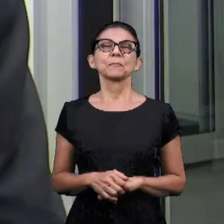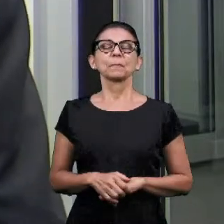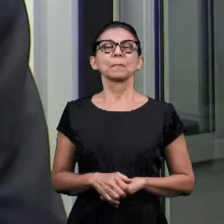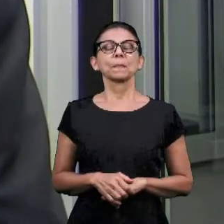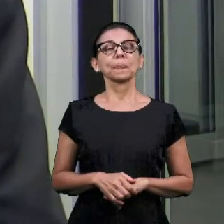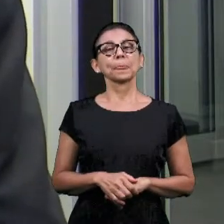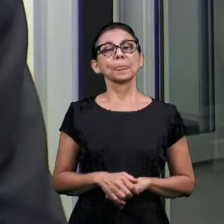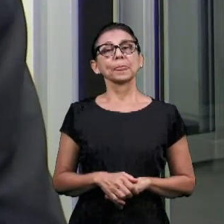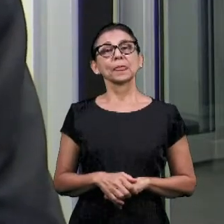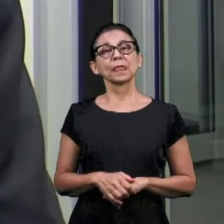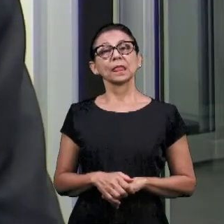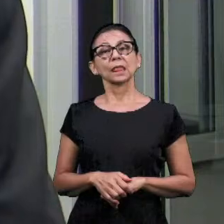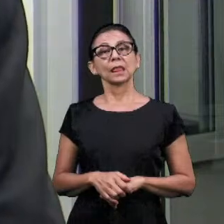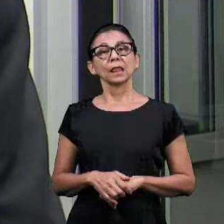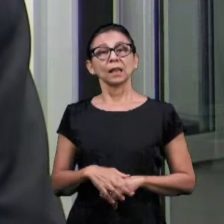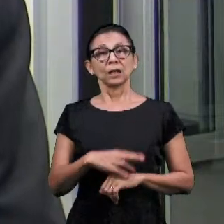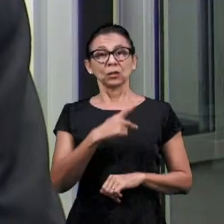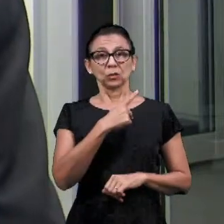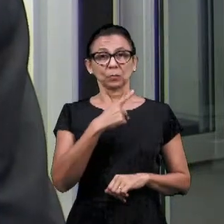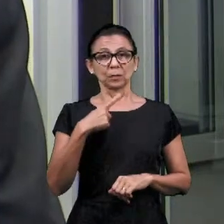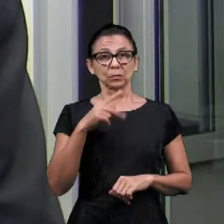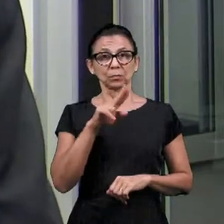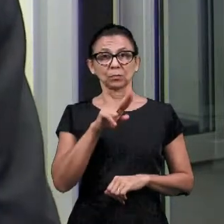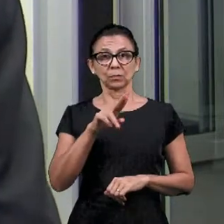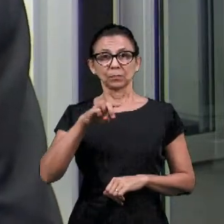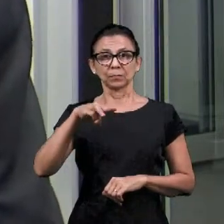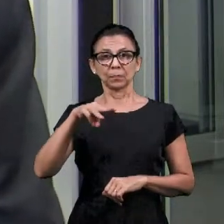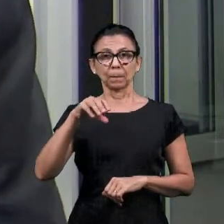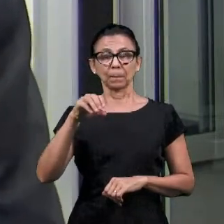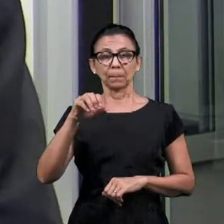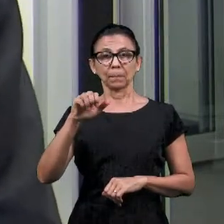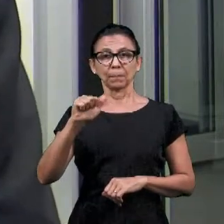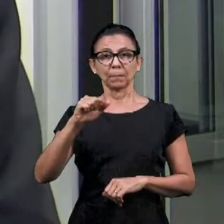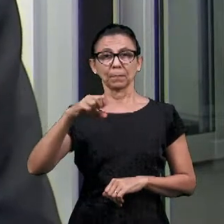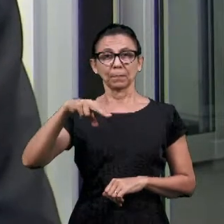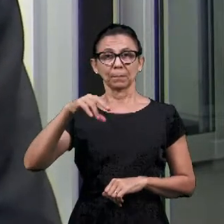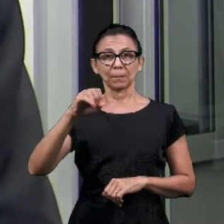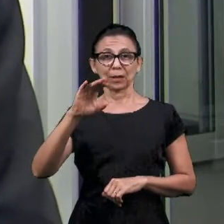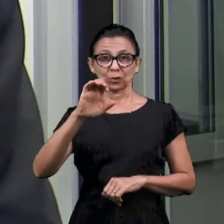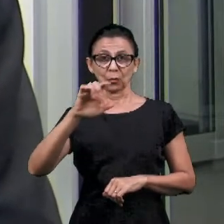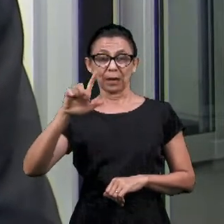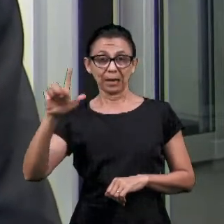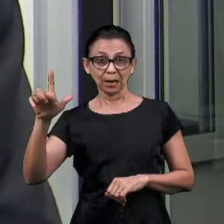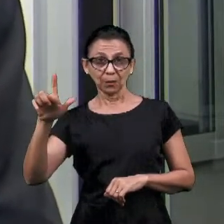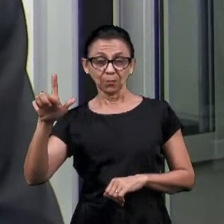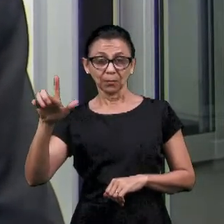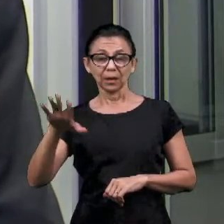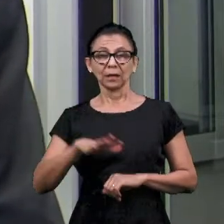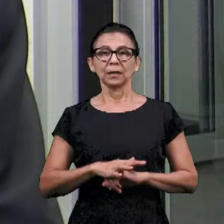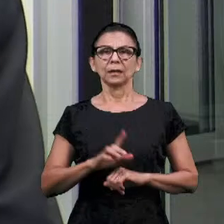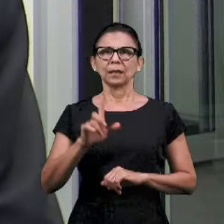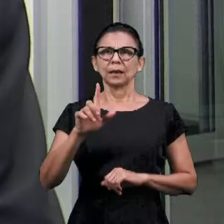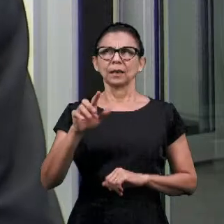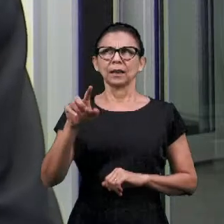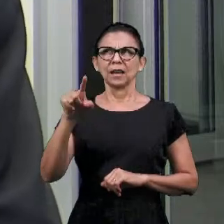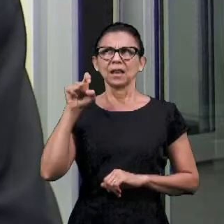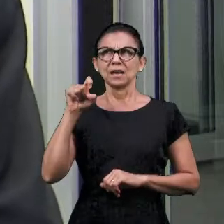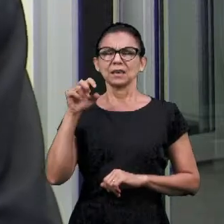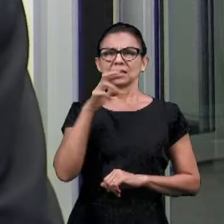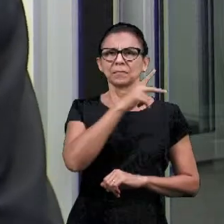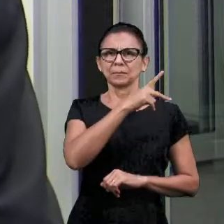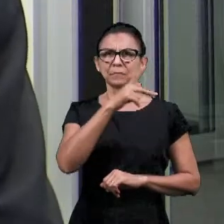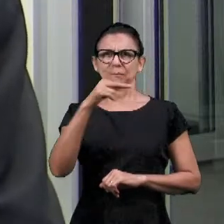pastor Manuel dos Passos Barros, né, que era o então presidente da Igreja Cristã Maranata, nós estamos falando aí de